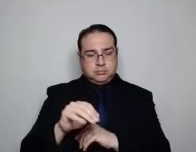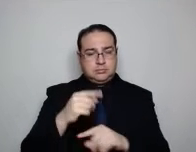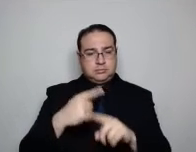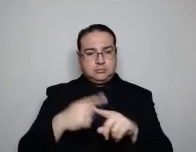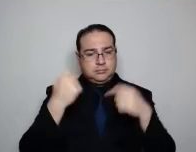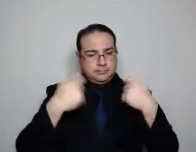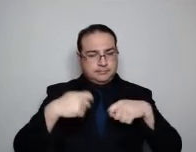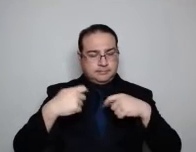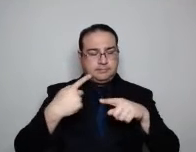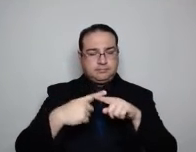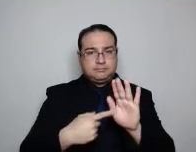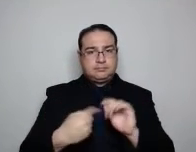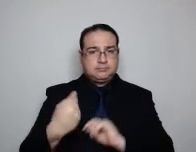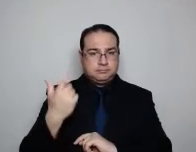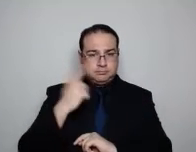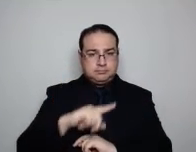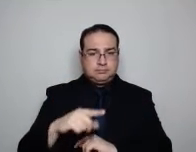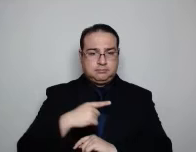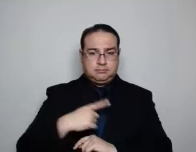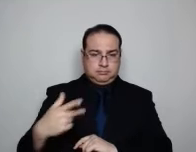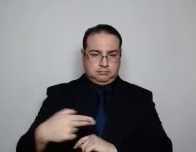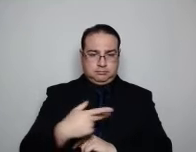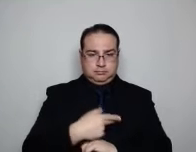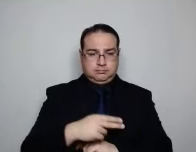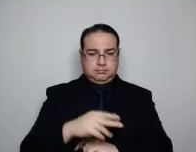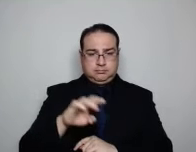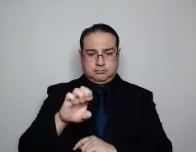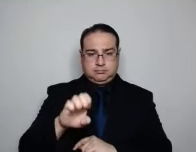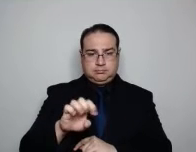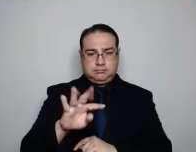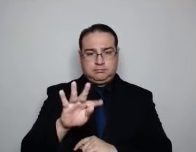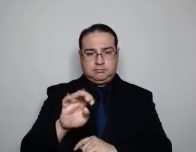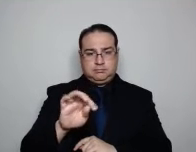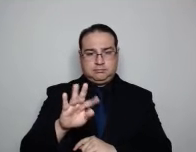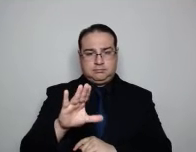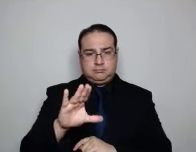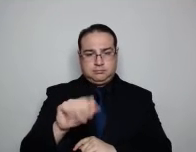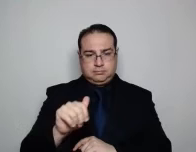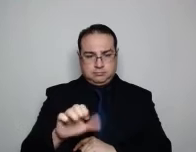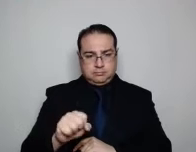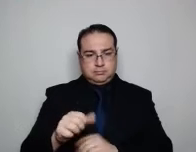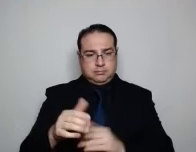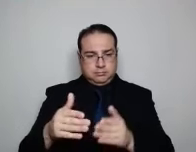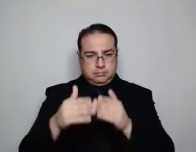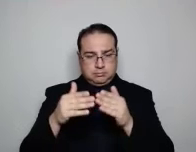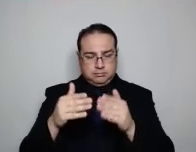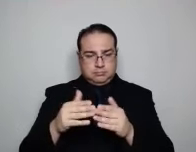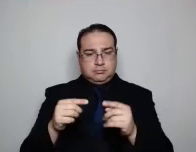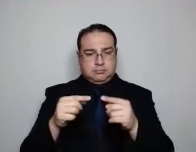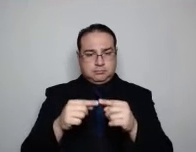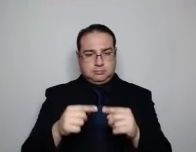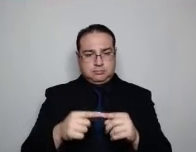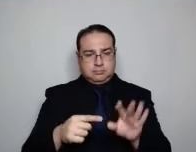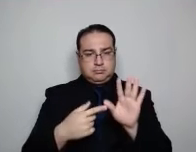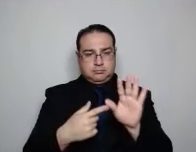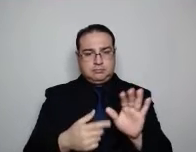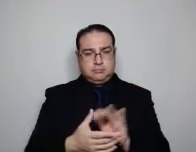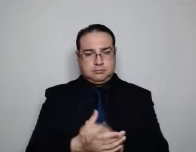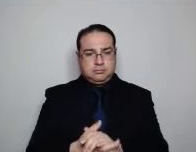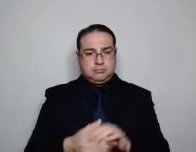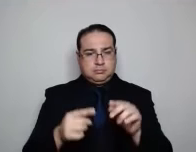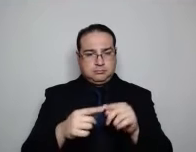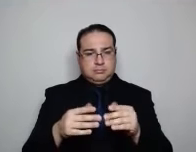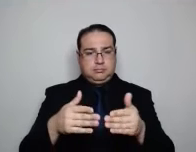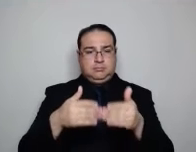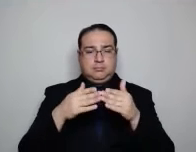decisão agravada pela senhora Verusca. Aqui, por maioria, a Câmara conhece e nega